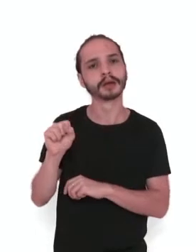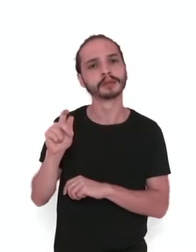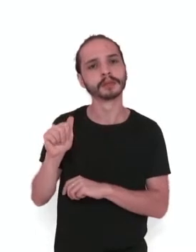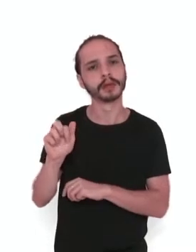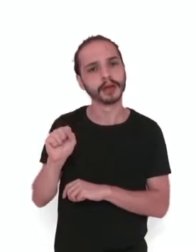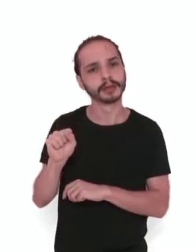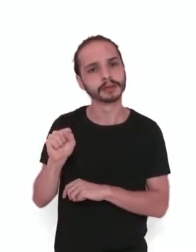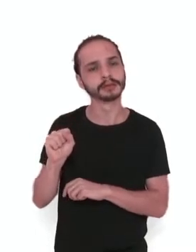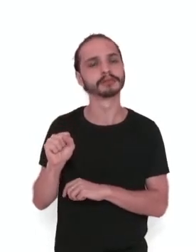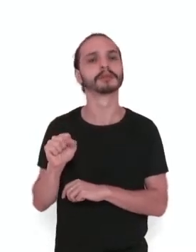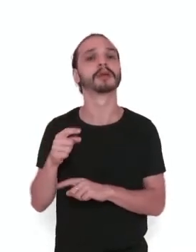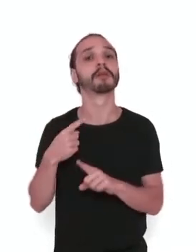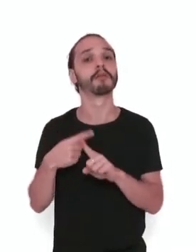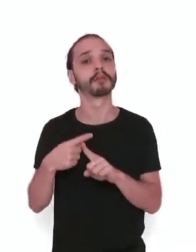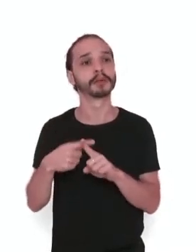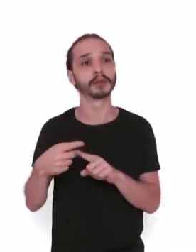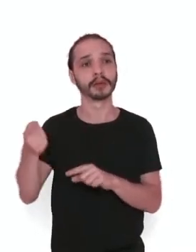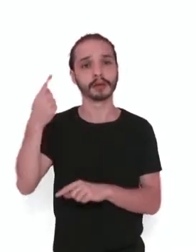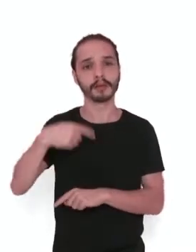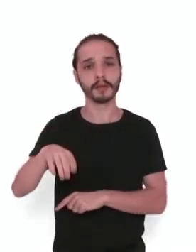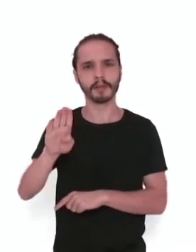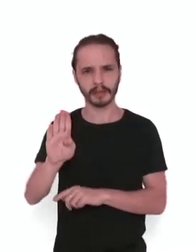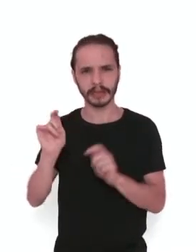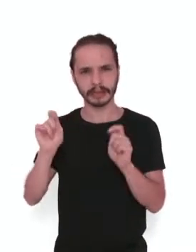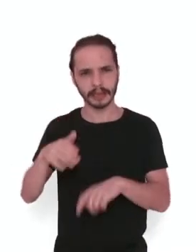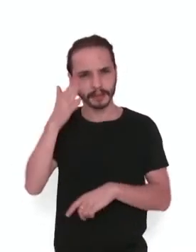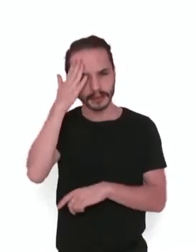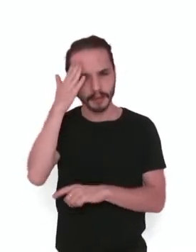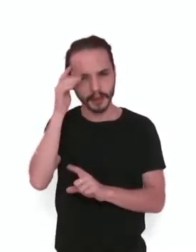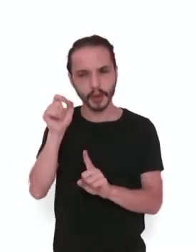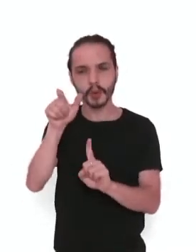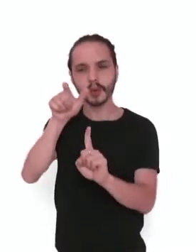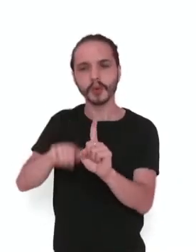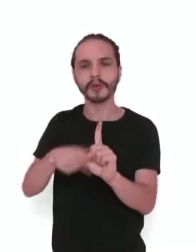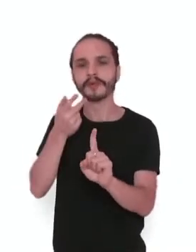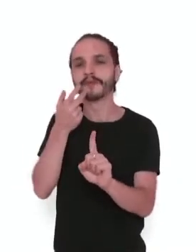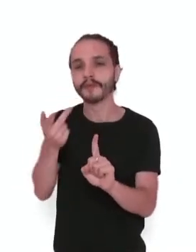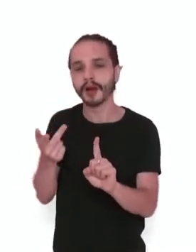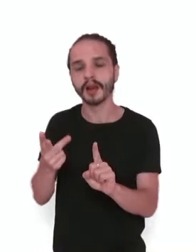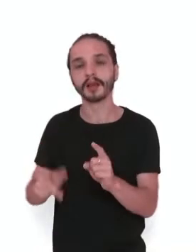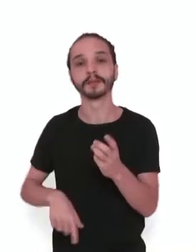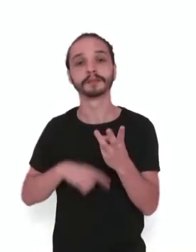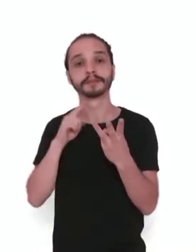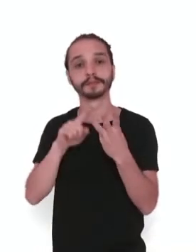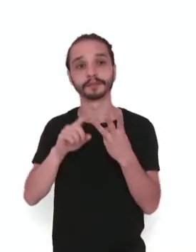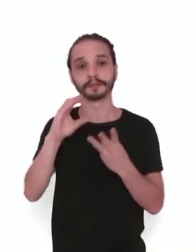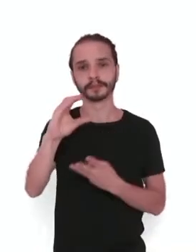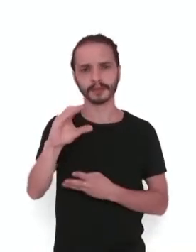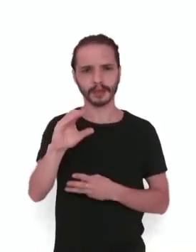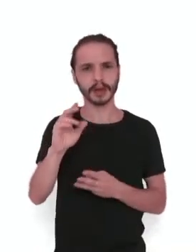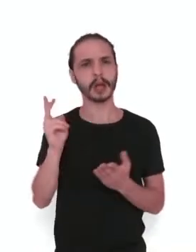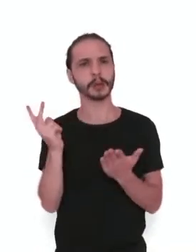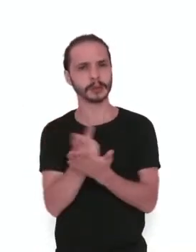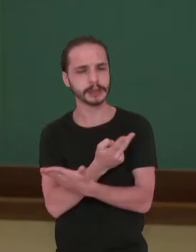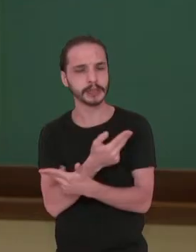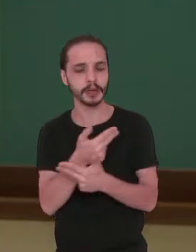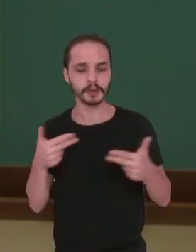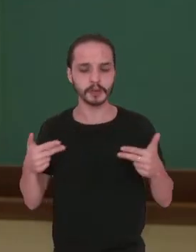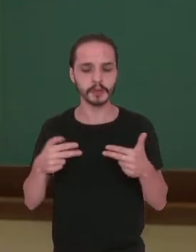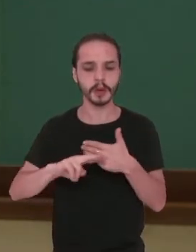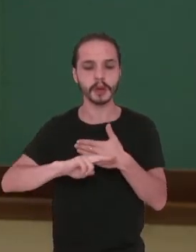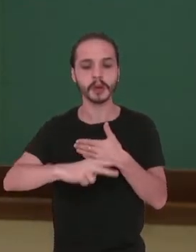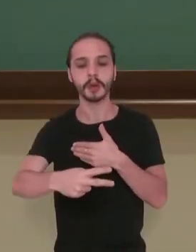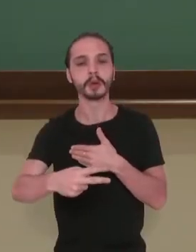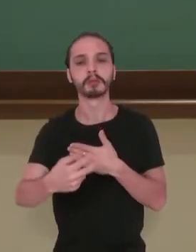possível identificar o autor da fala. E na letra C, houve algum acontecimento que desencadeou essa